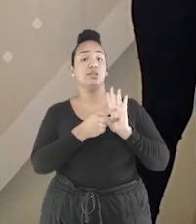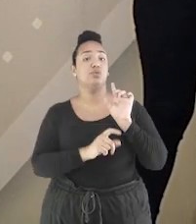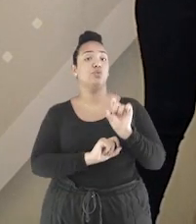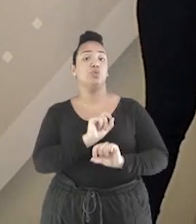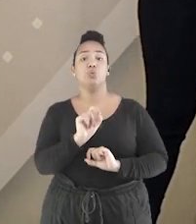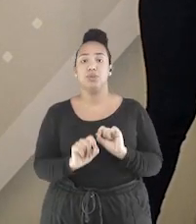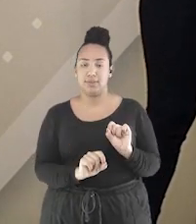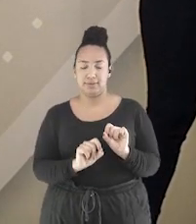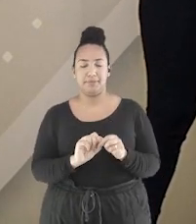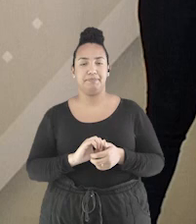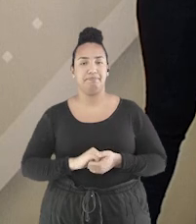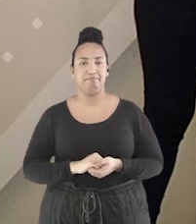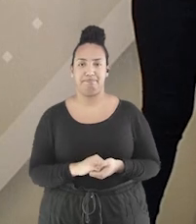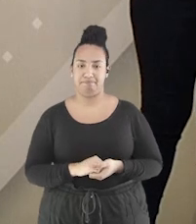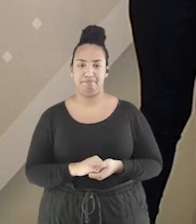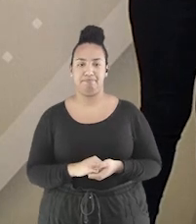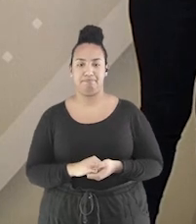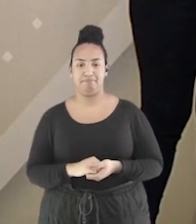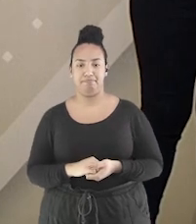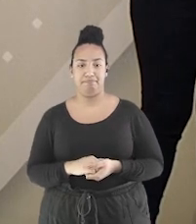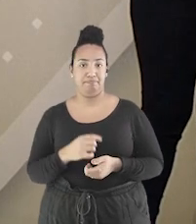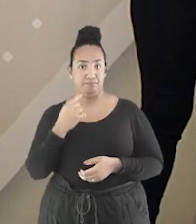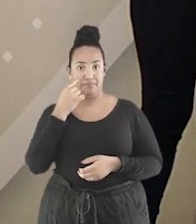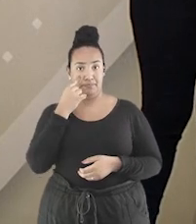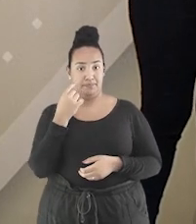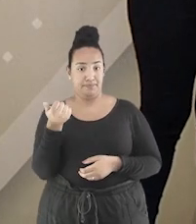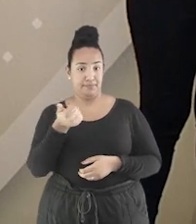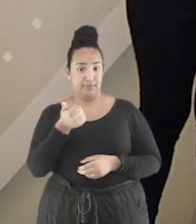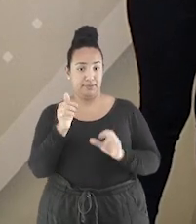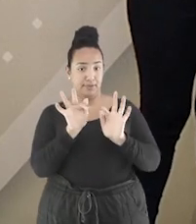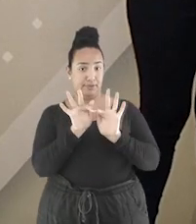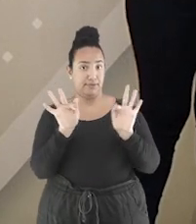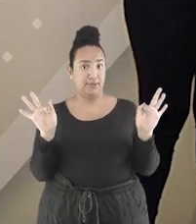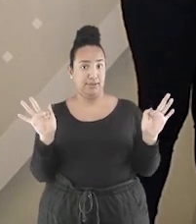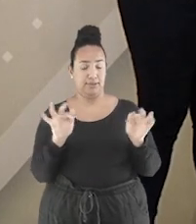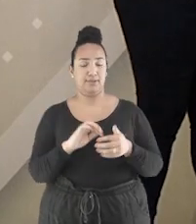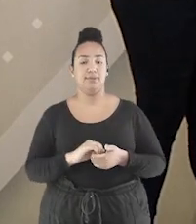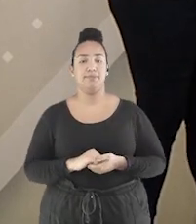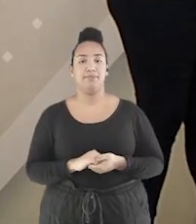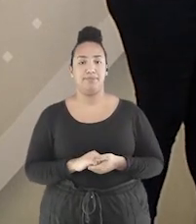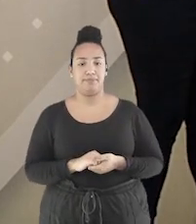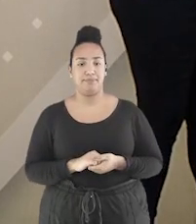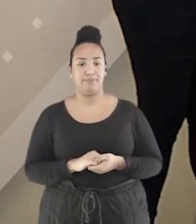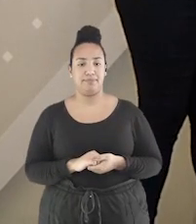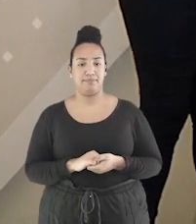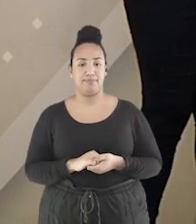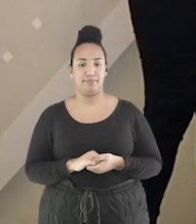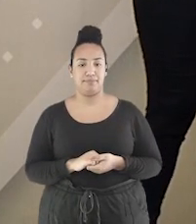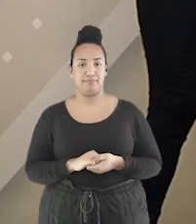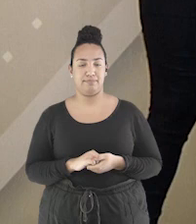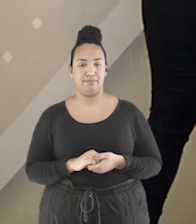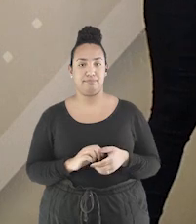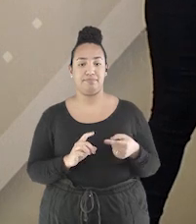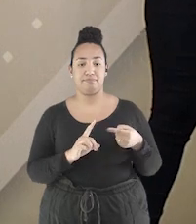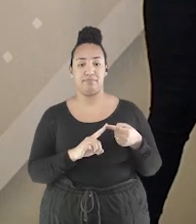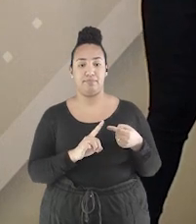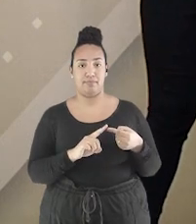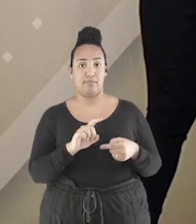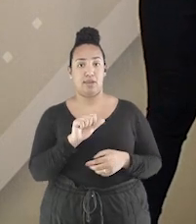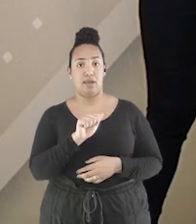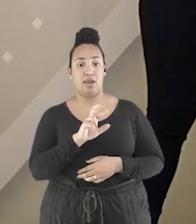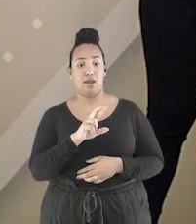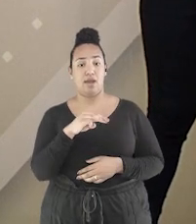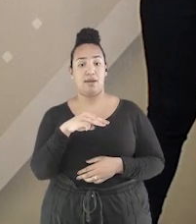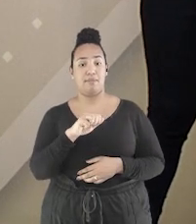ok? Muito bem. A primeira expressão é armado até